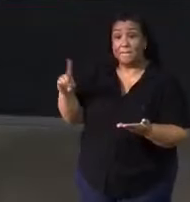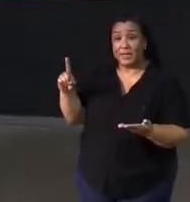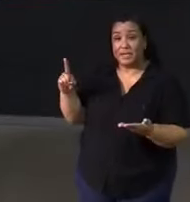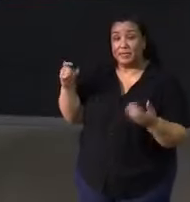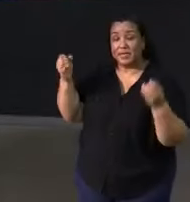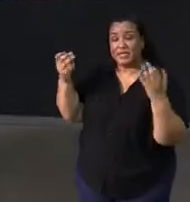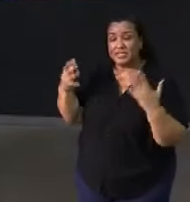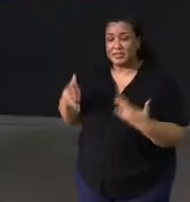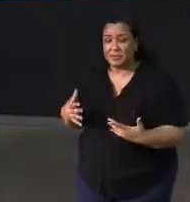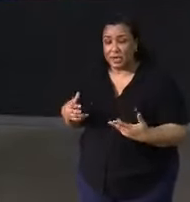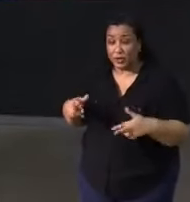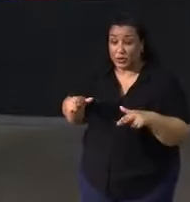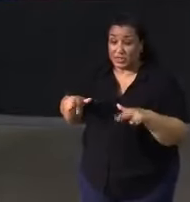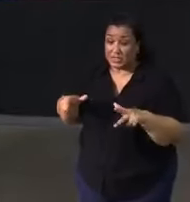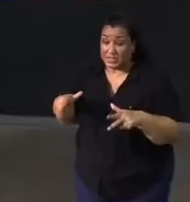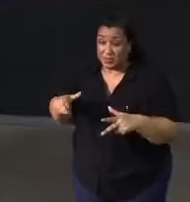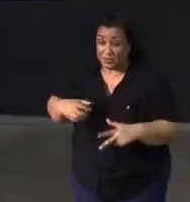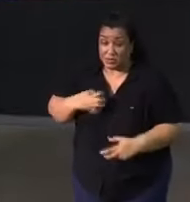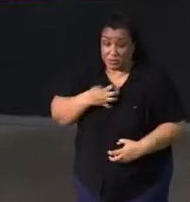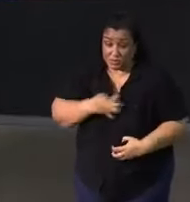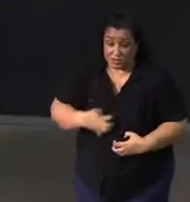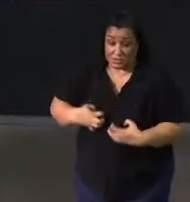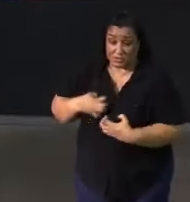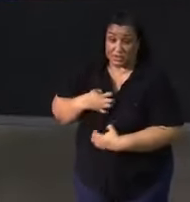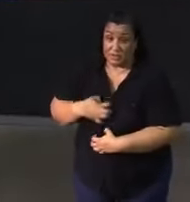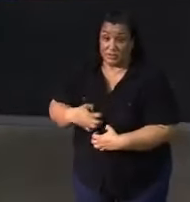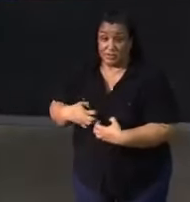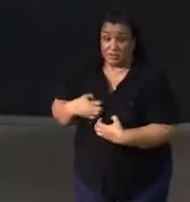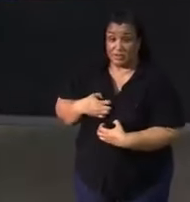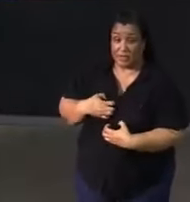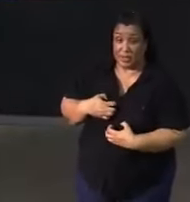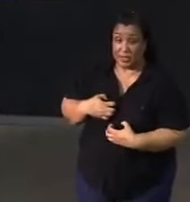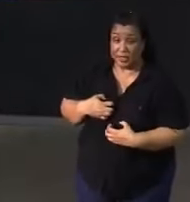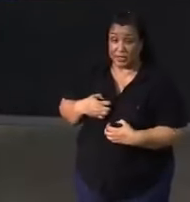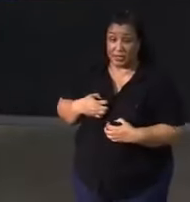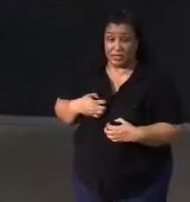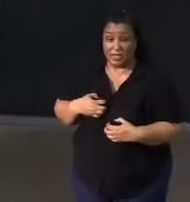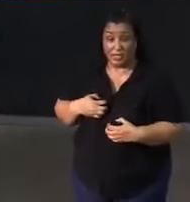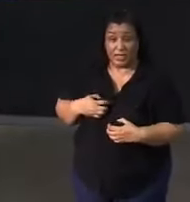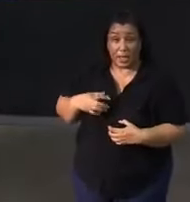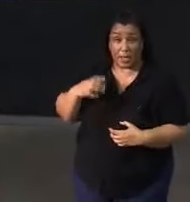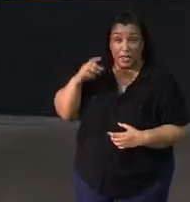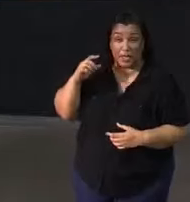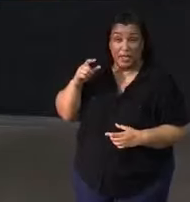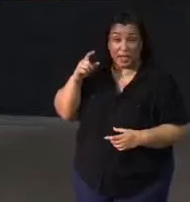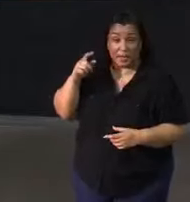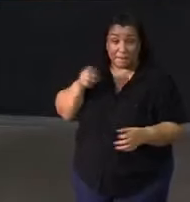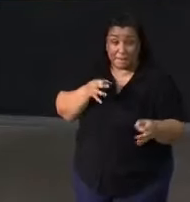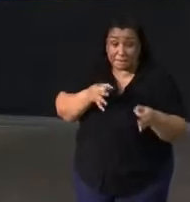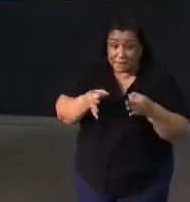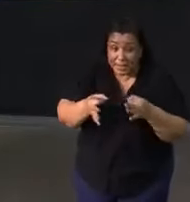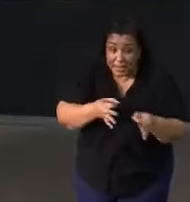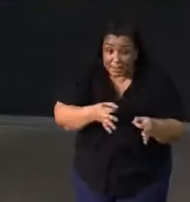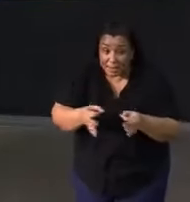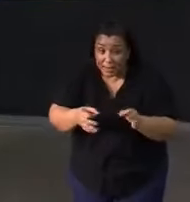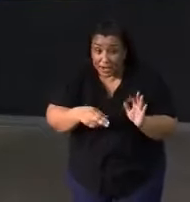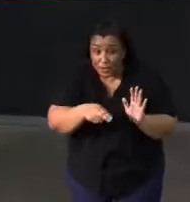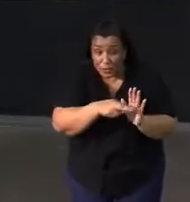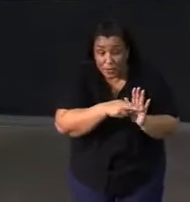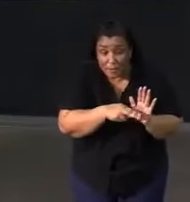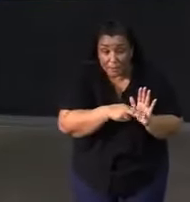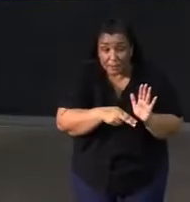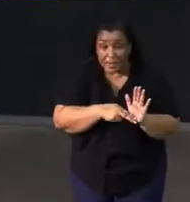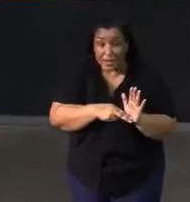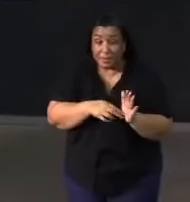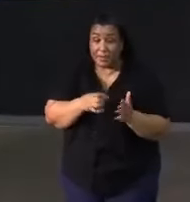odeiam mais. E muito mais do que odiar, eles tramam um plano, levam esse jovem, jogam num poço, e